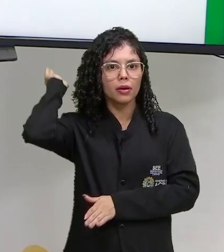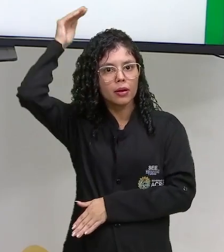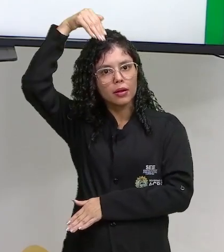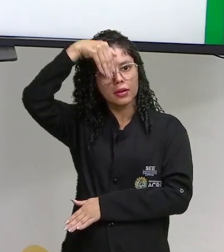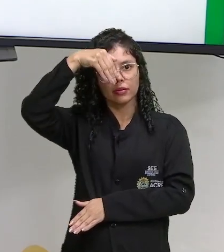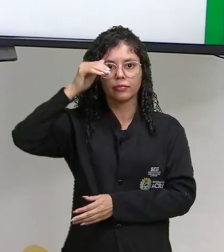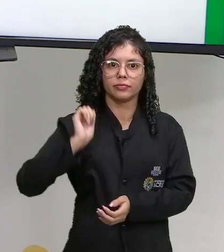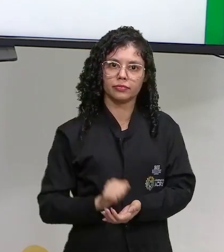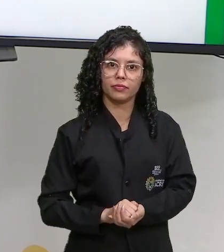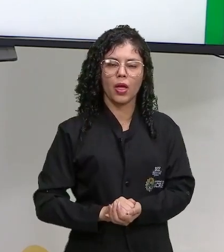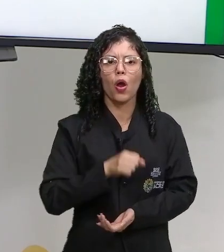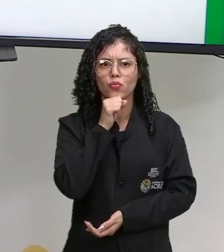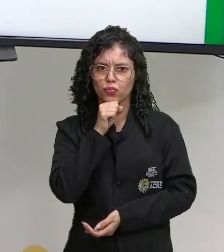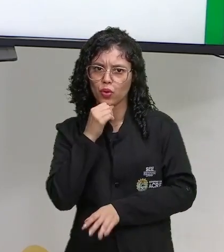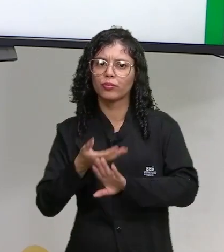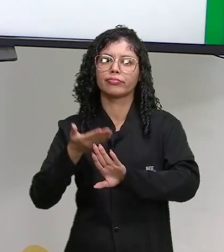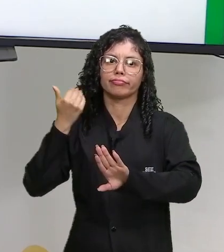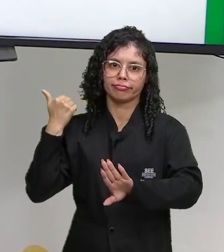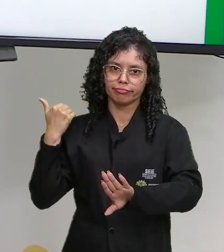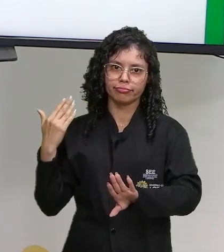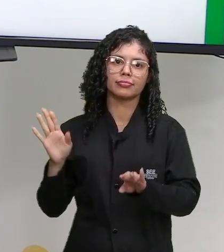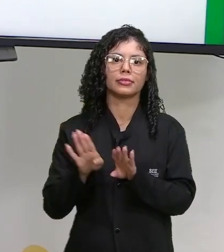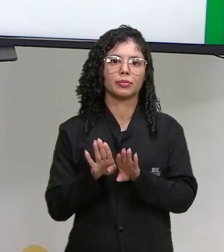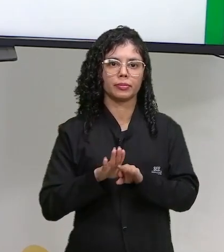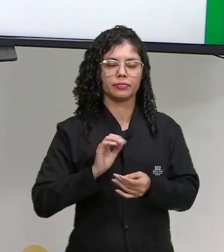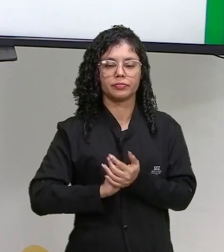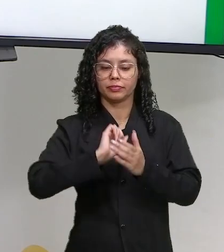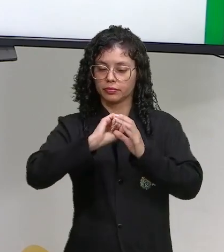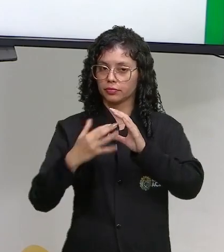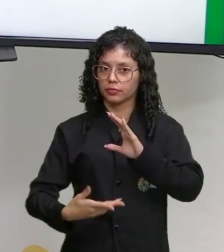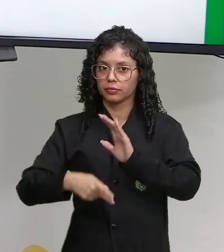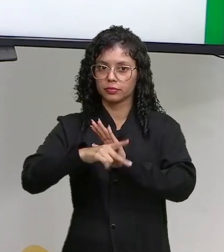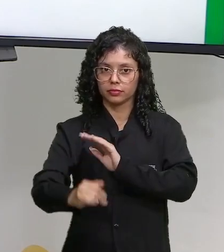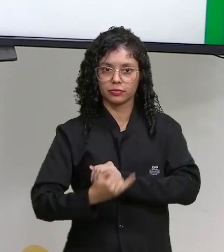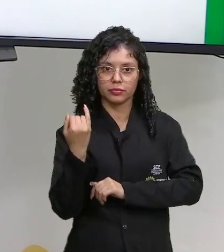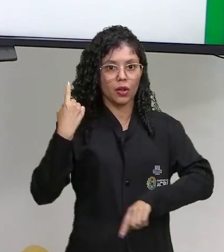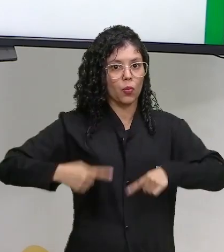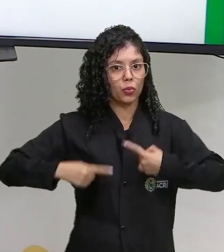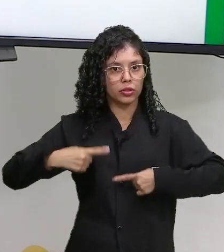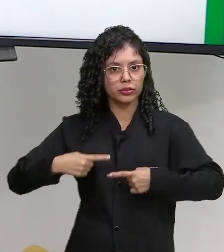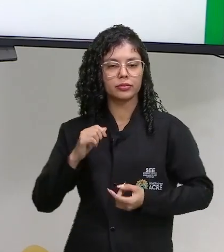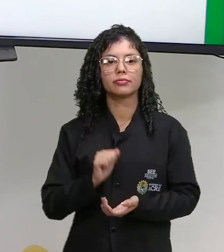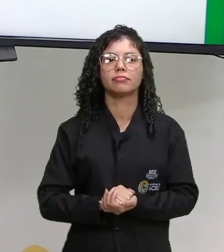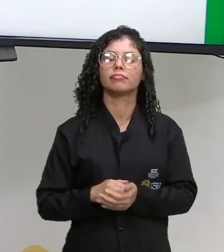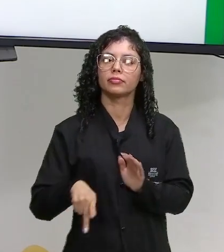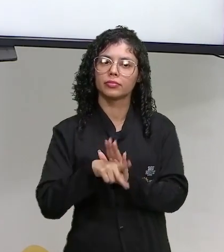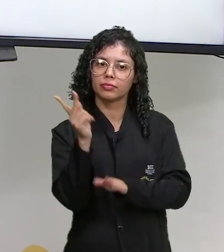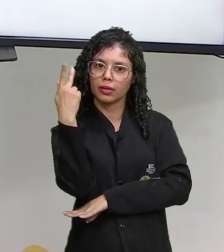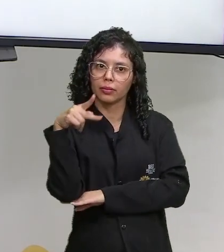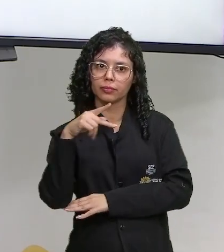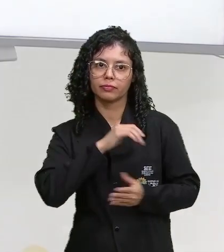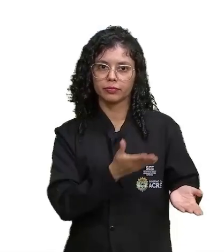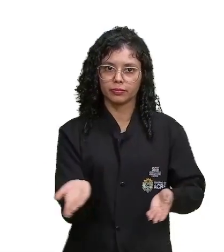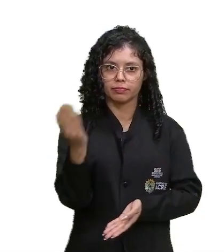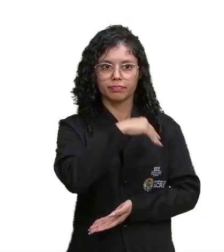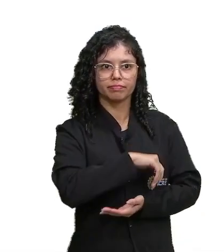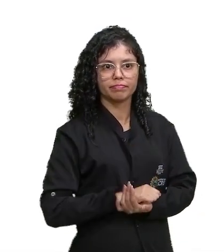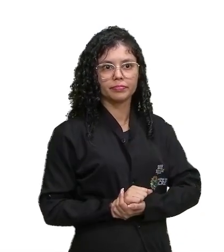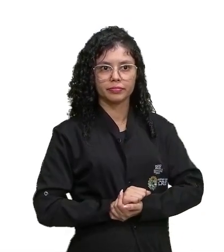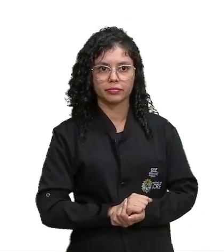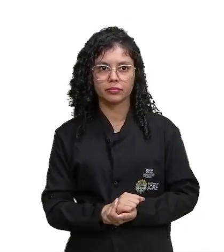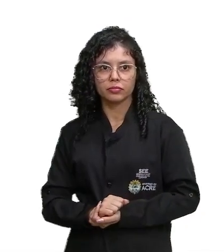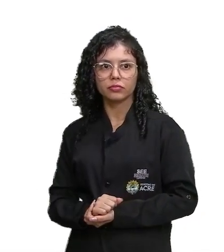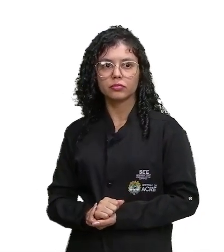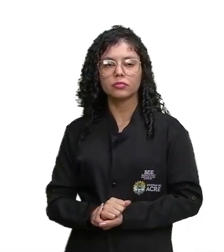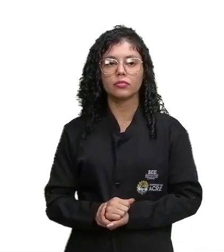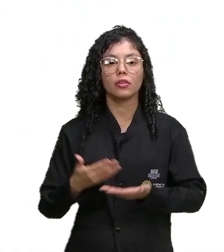ou República Velha. Vamos entender as suas características, principalmente políticas, desse período. Vamos lá?